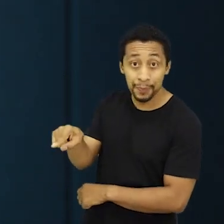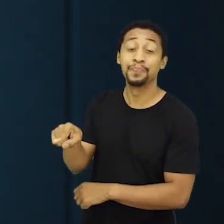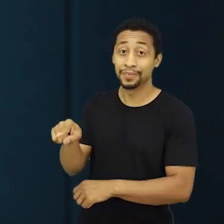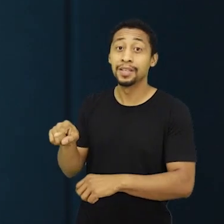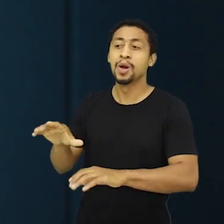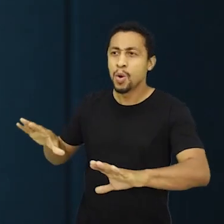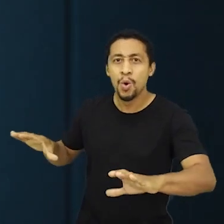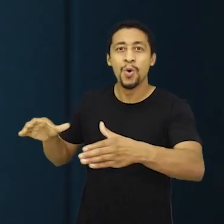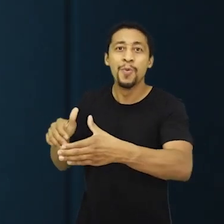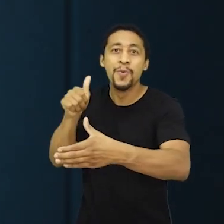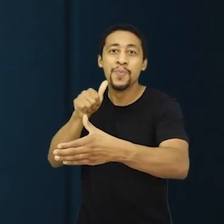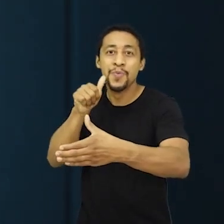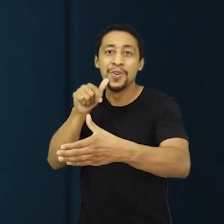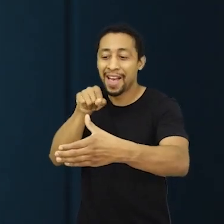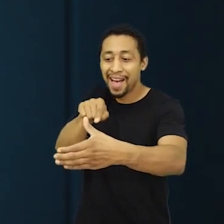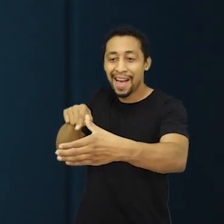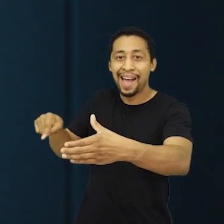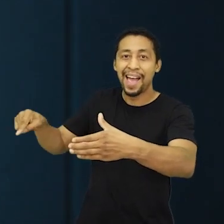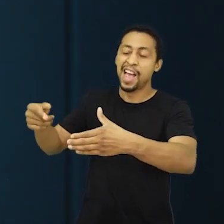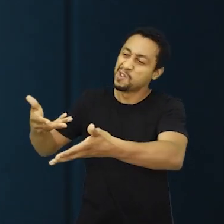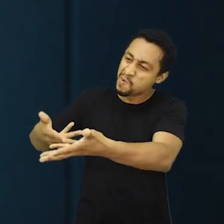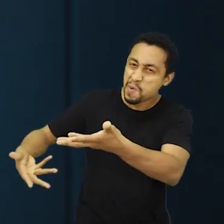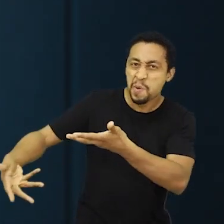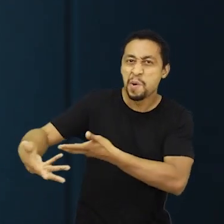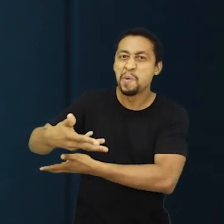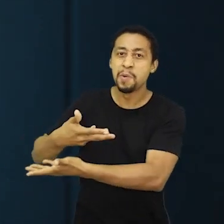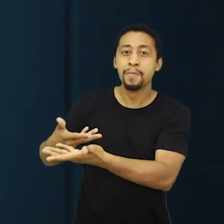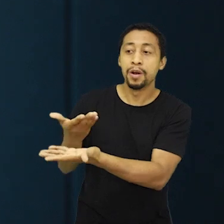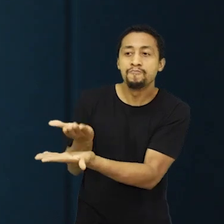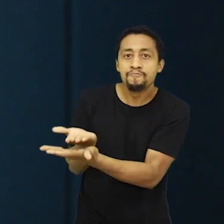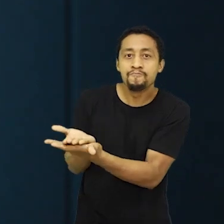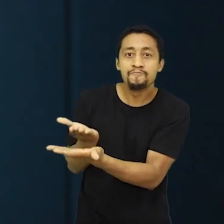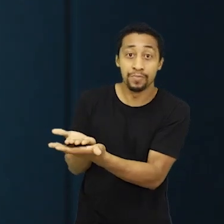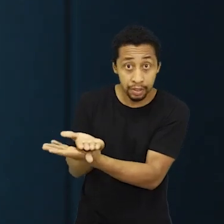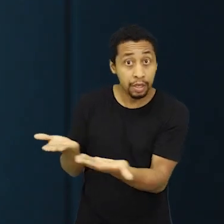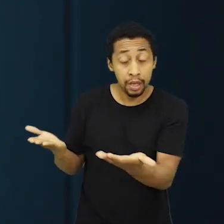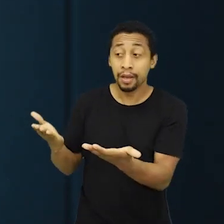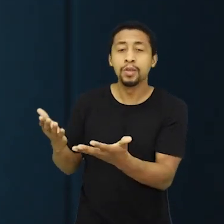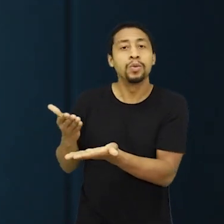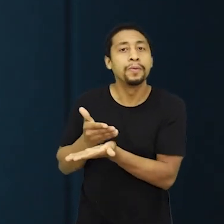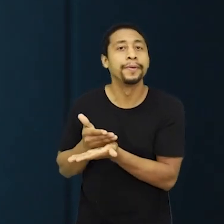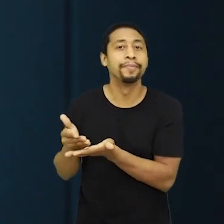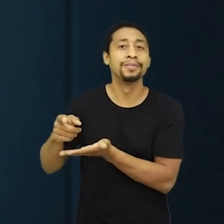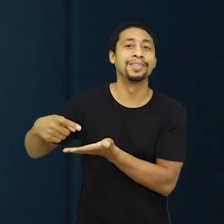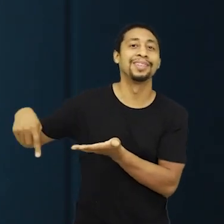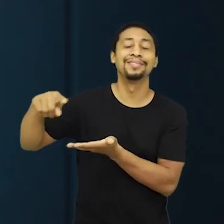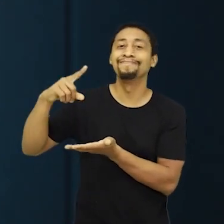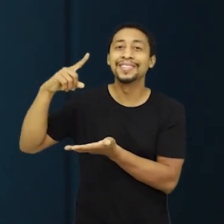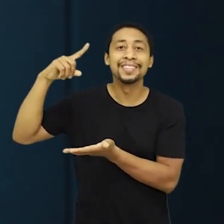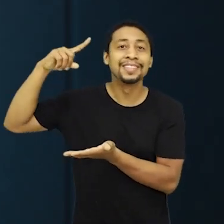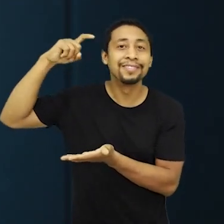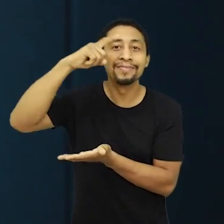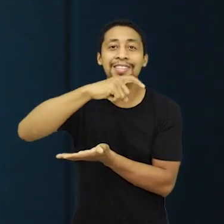né. E era um grupo de mulheres que inicialmente tinham muita dificuldade para usar o espaço coletivo